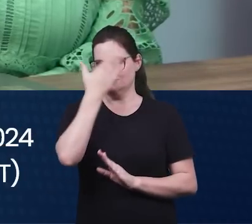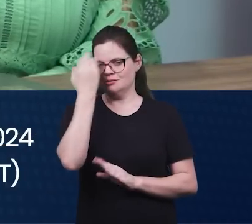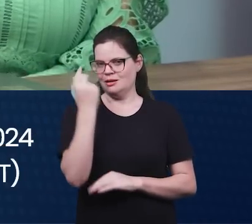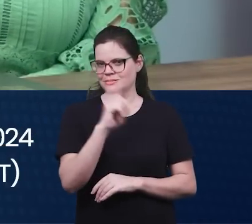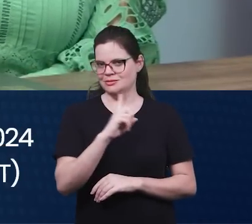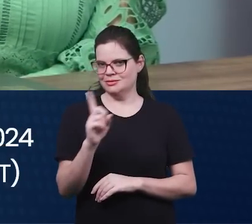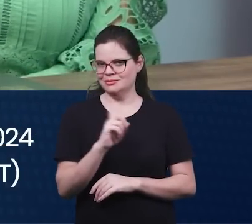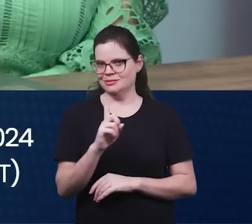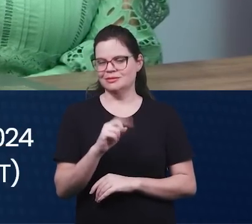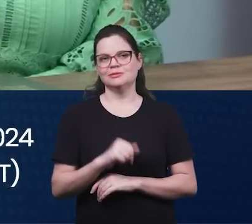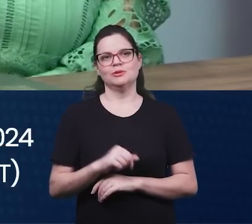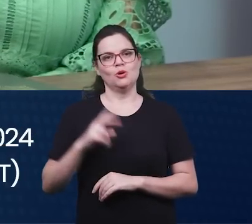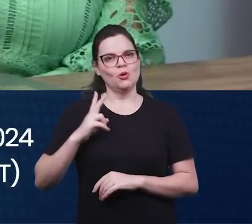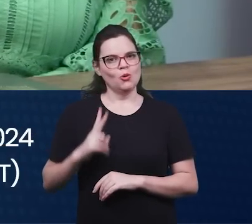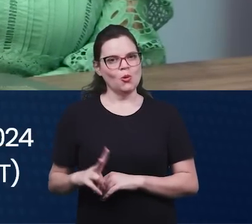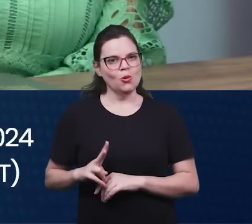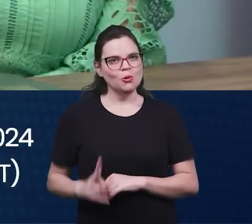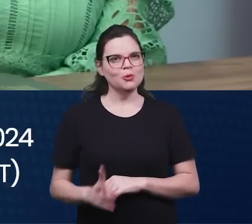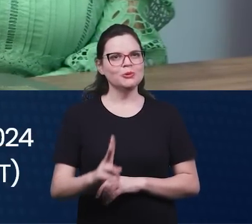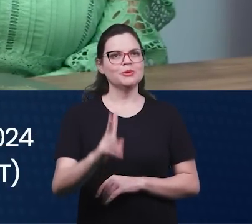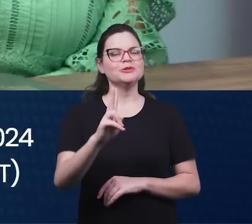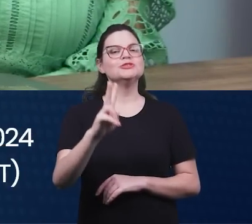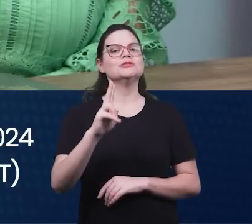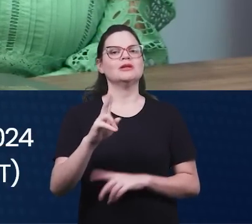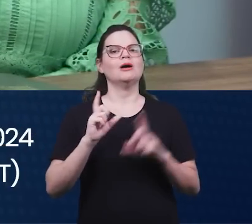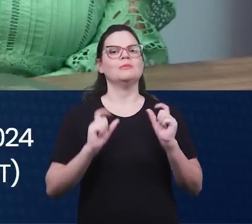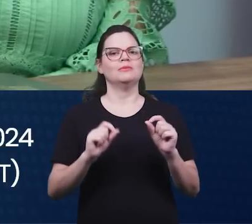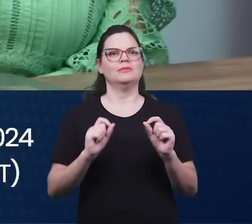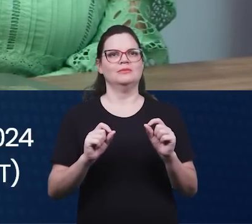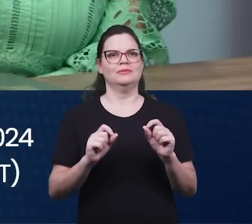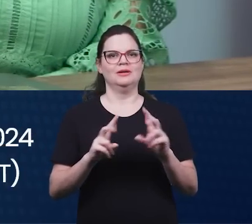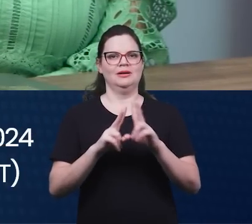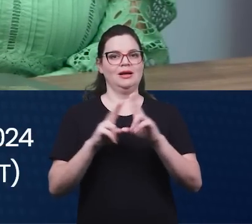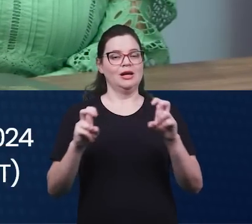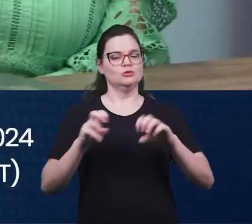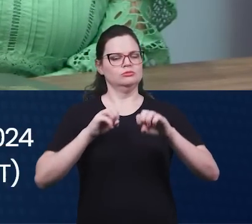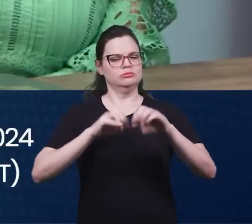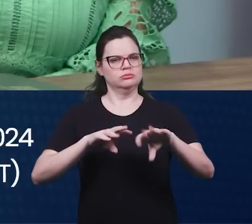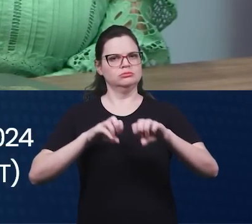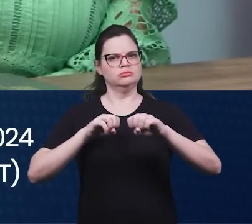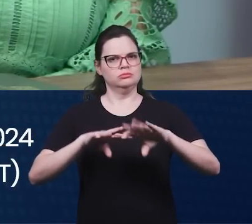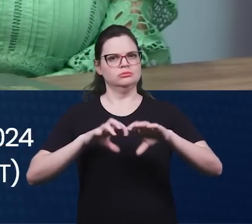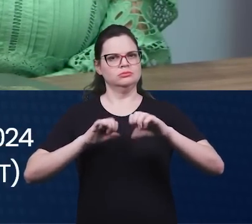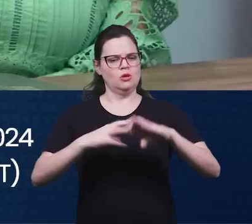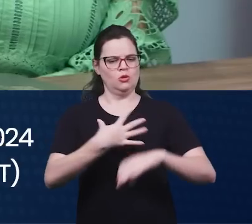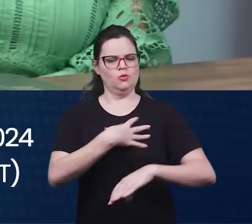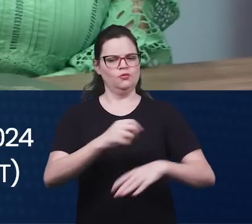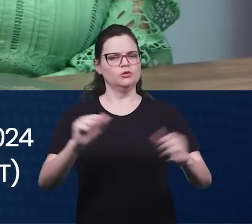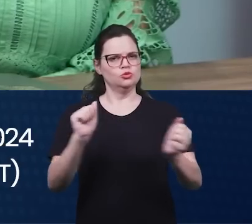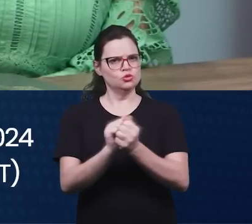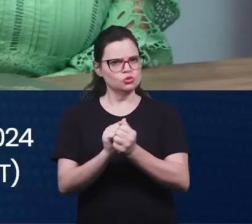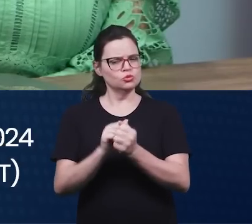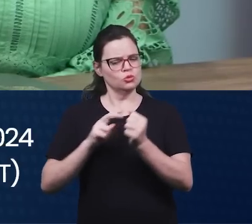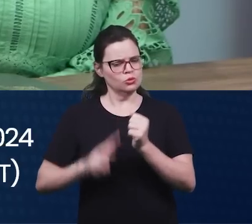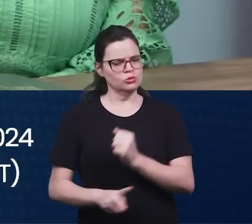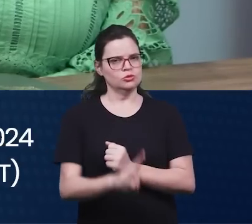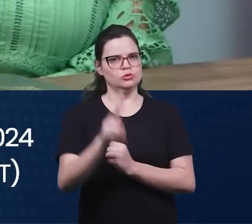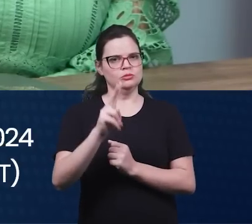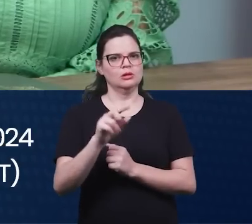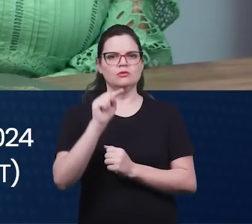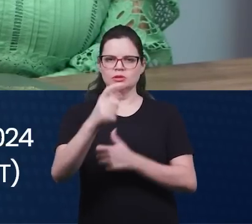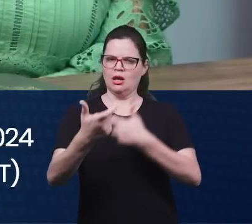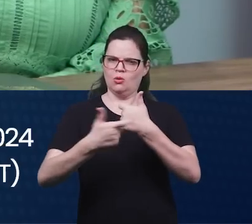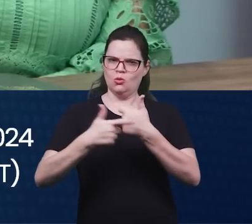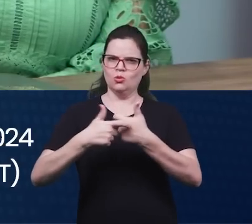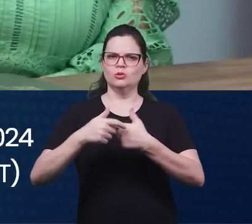esqueça, nós permanecemos investindo na educação dos nossos filhos juntos. Convidamos vocês a